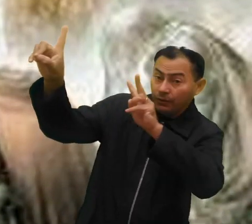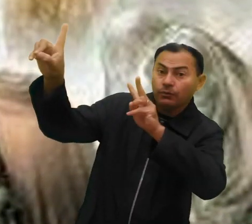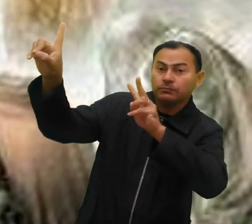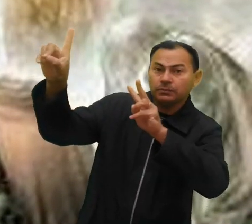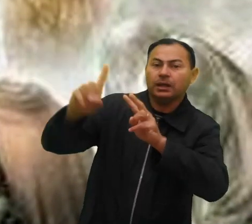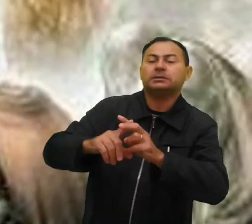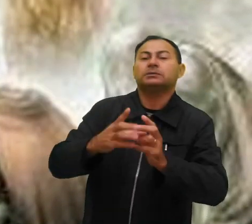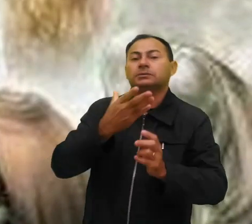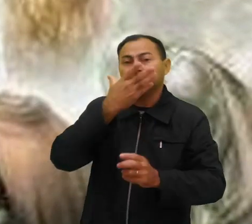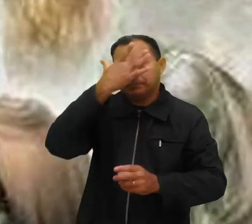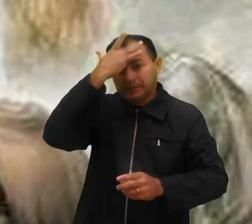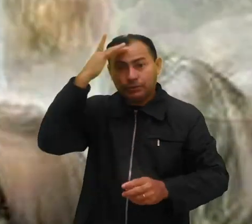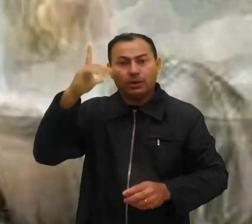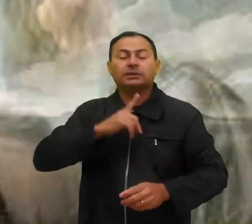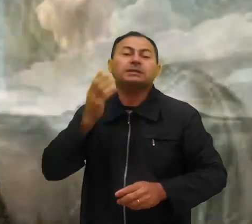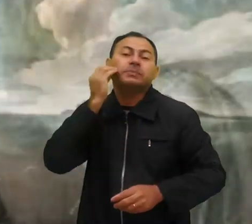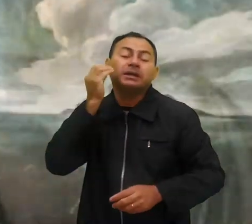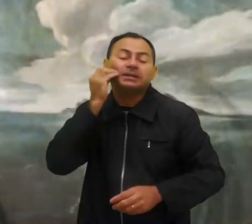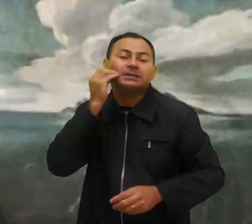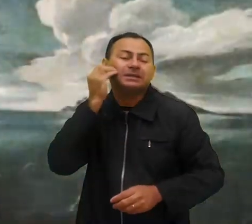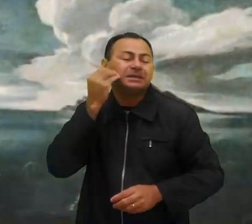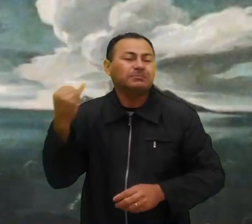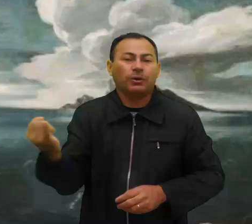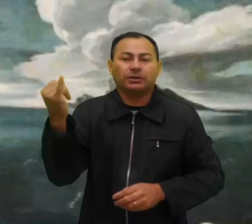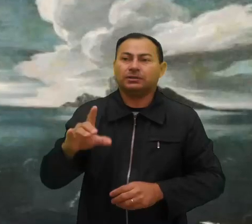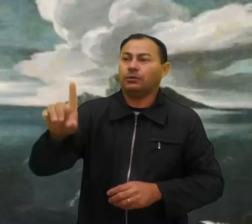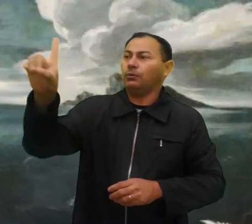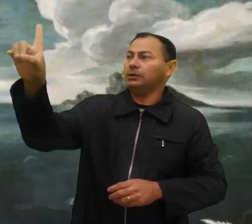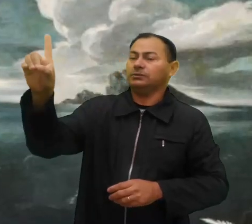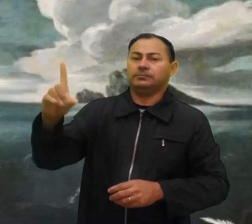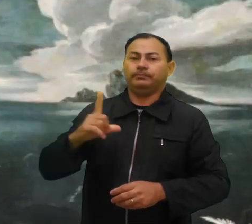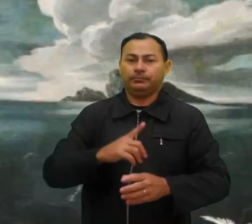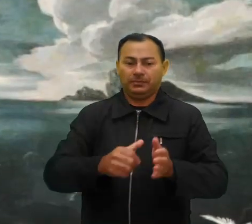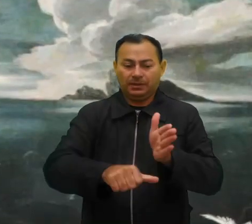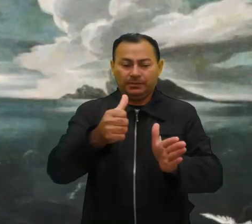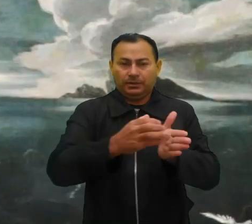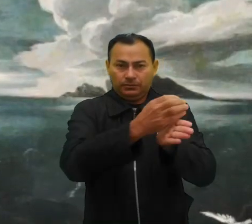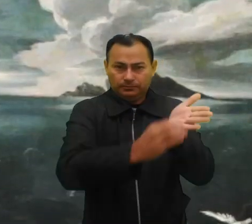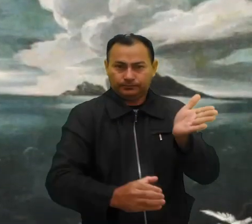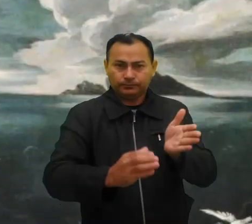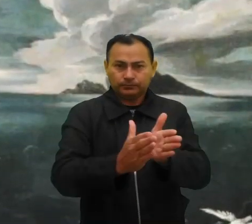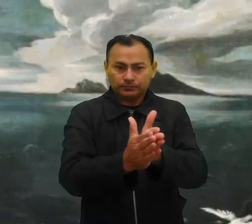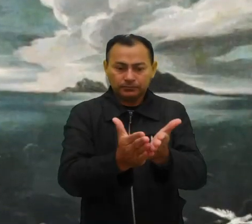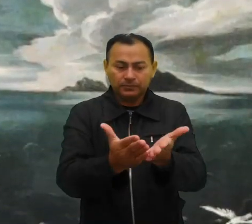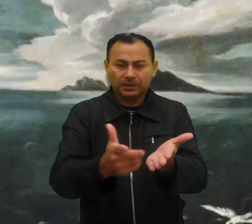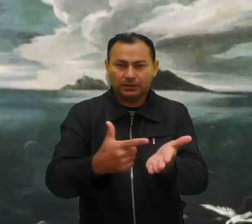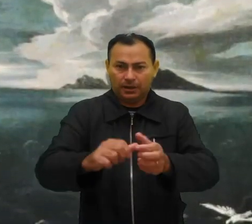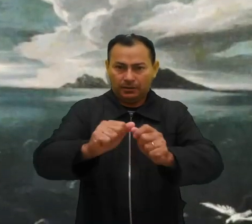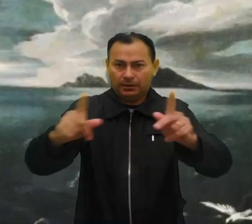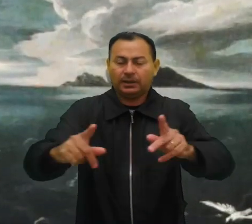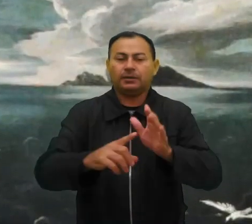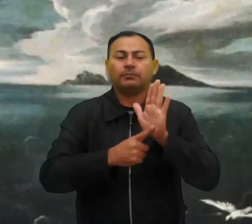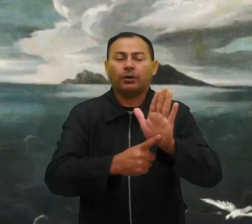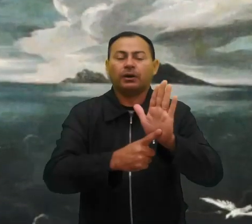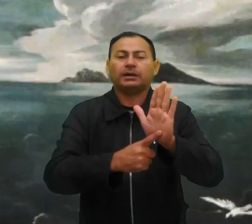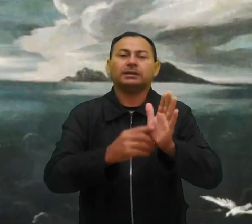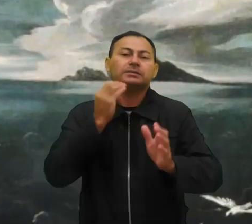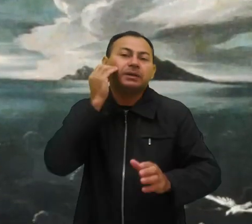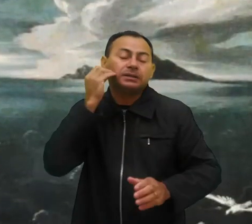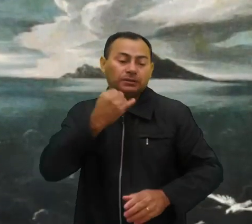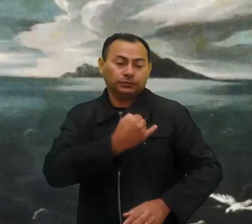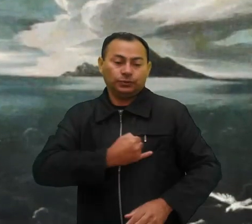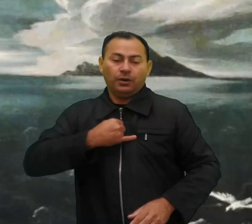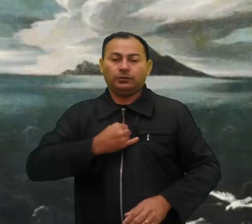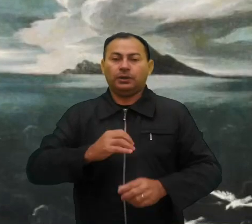homens tiveram experiências tremendas com Deus. O primeiro capítulo do Apocalipse relata a experiência de João na ilha de